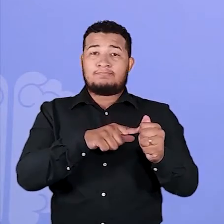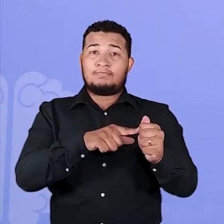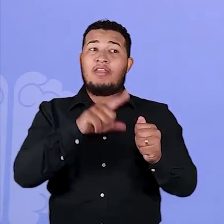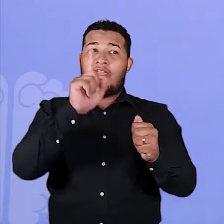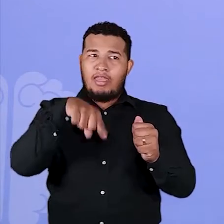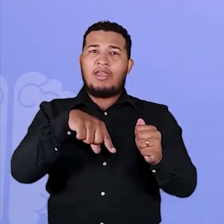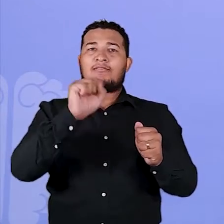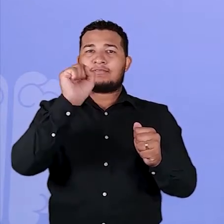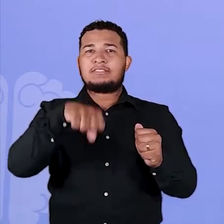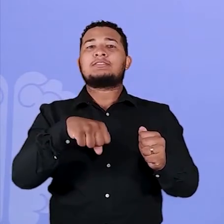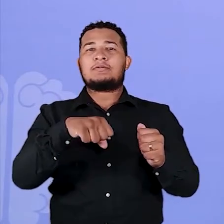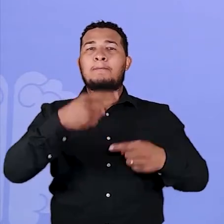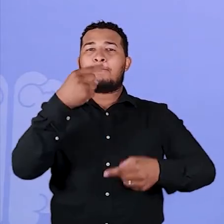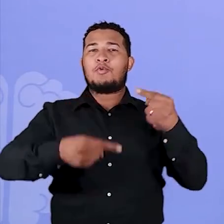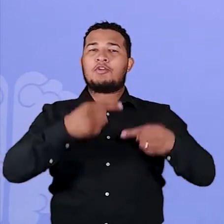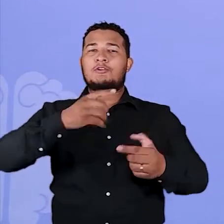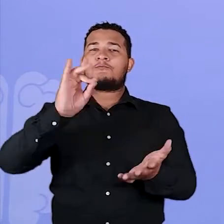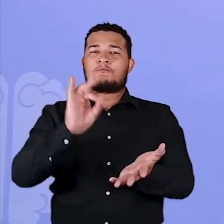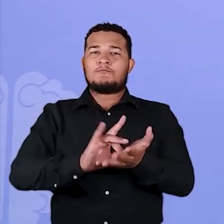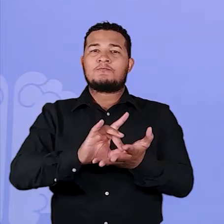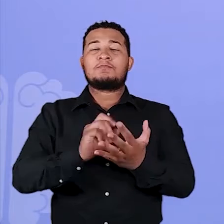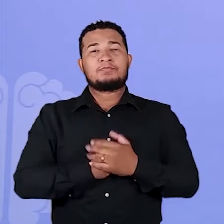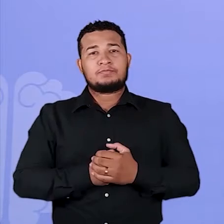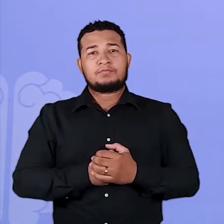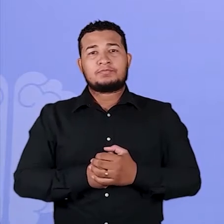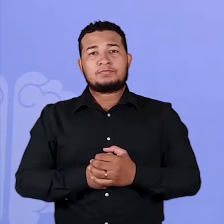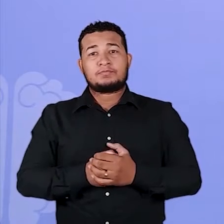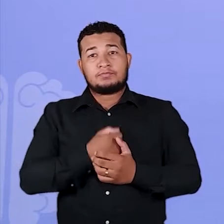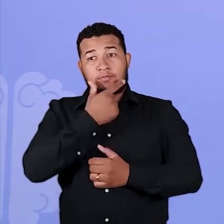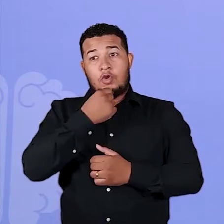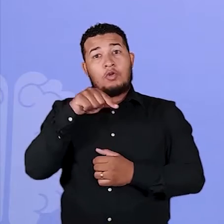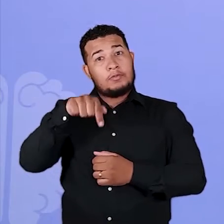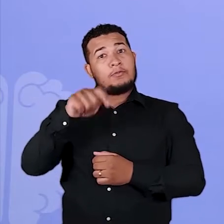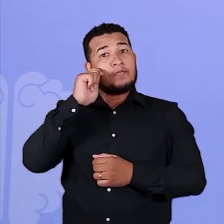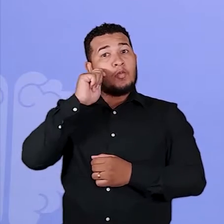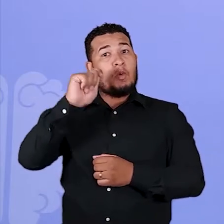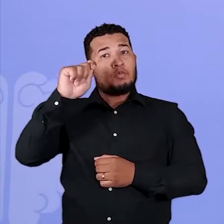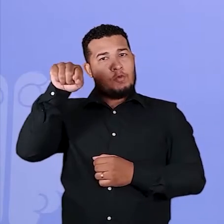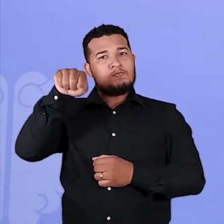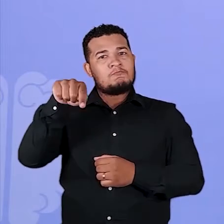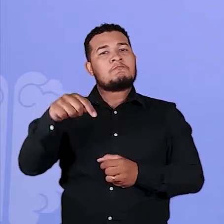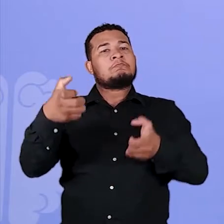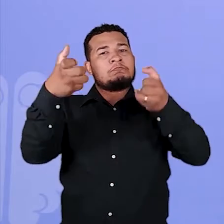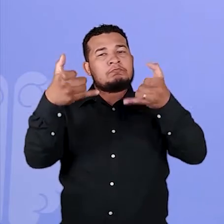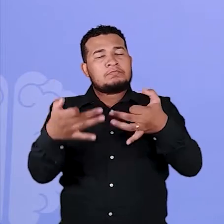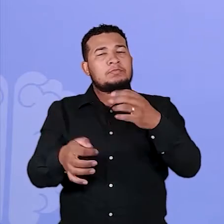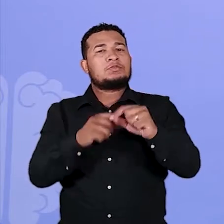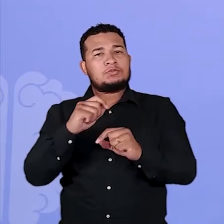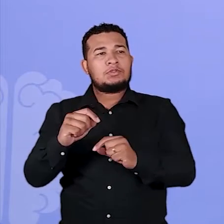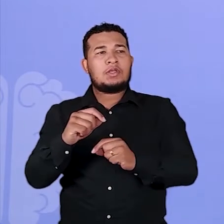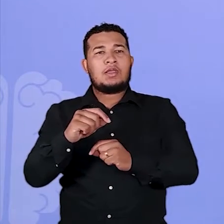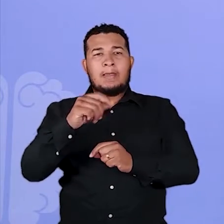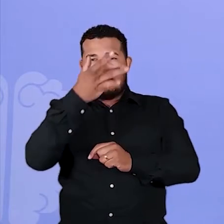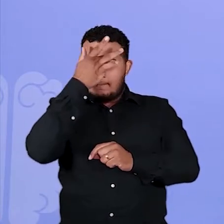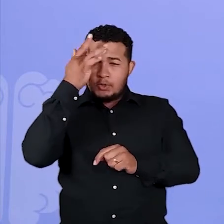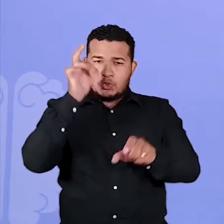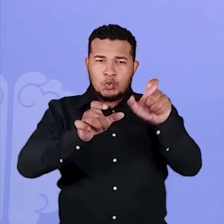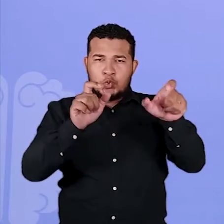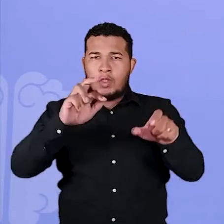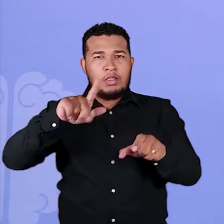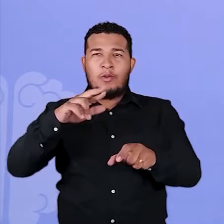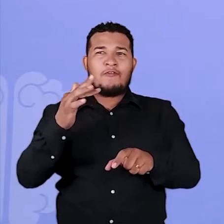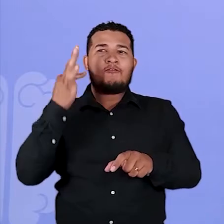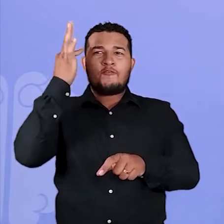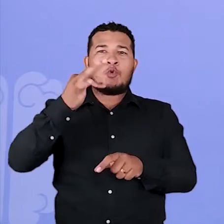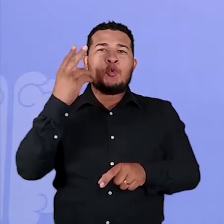que é político de verdade. E Maquiavel vai perceber que essas pessoas, eles não são os